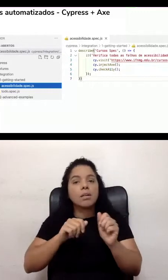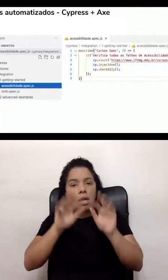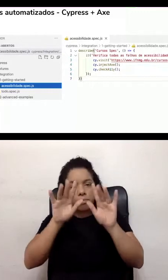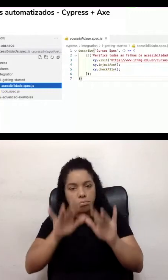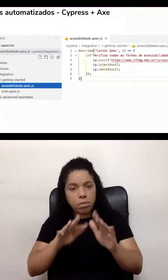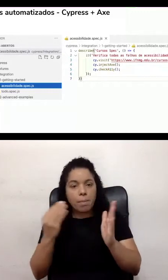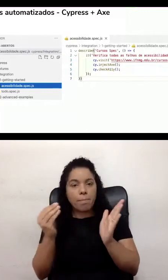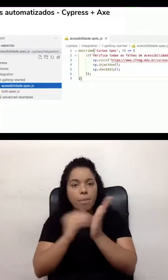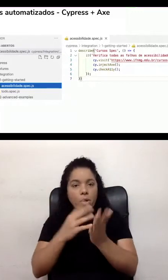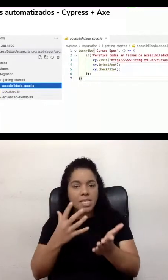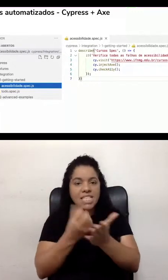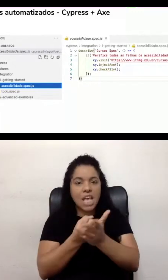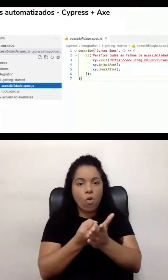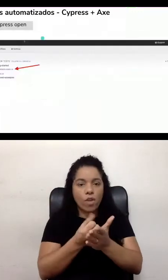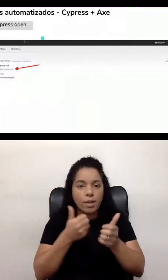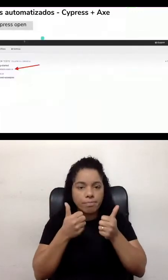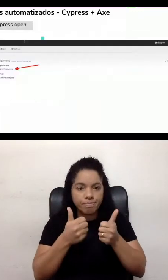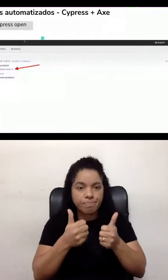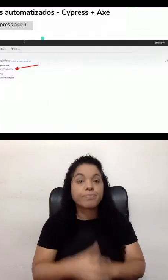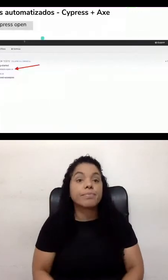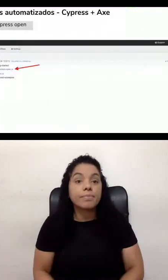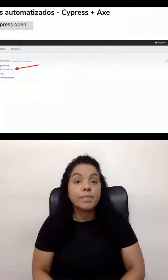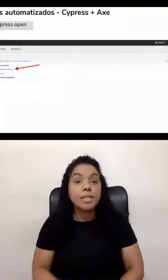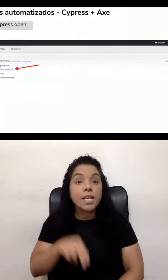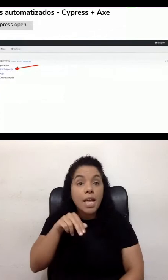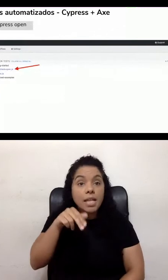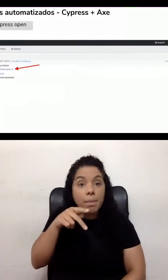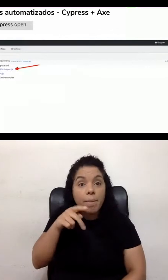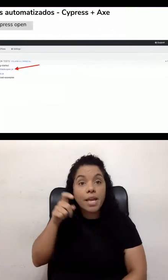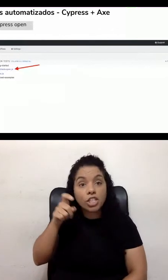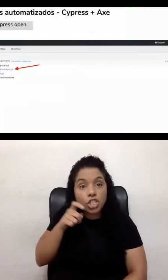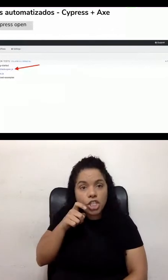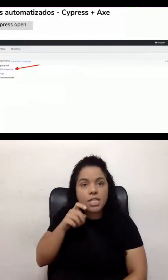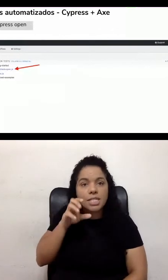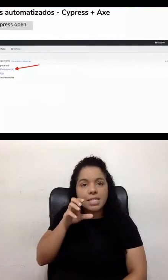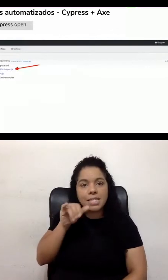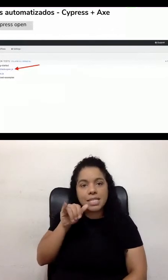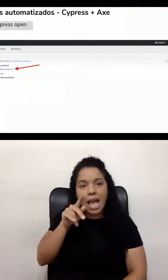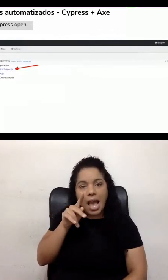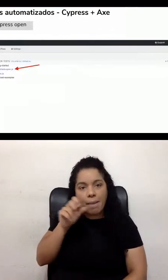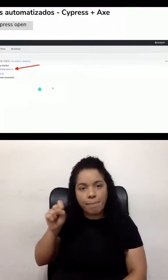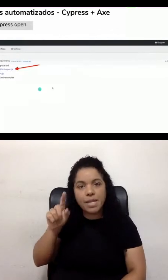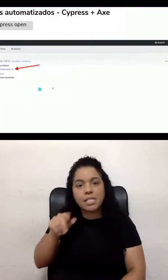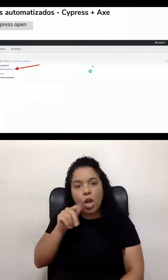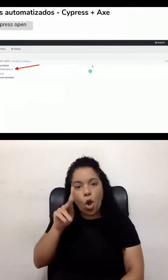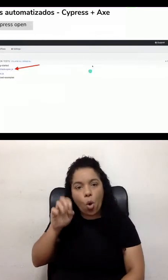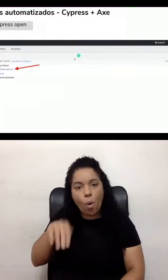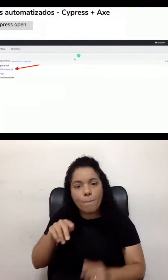salvei. Vou fazer um npx Cypress Open, ele vai me abrir